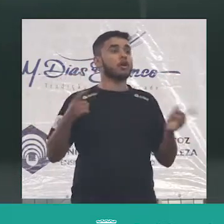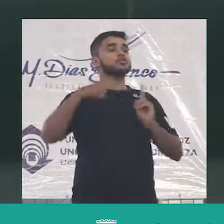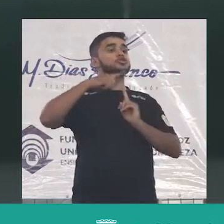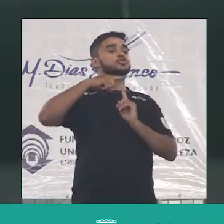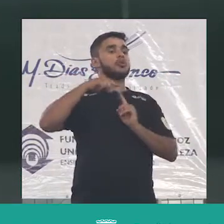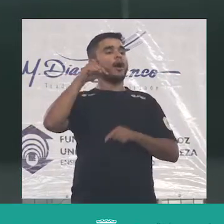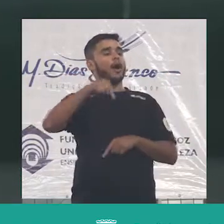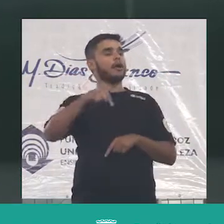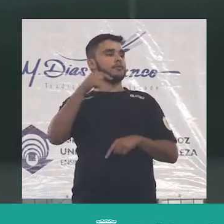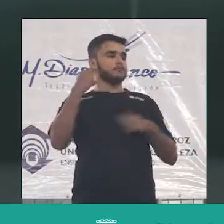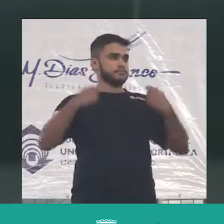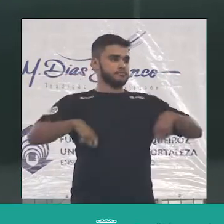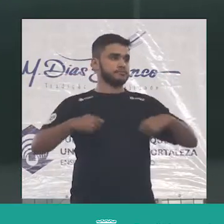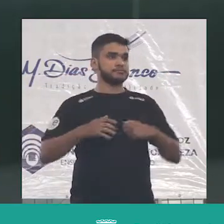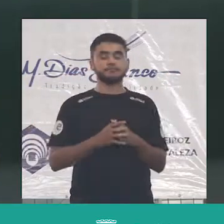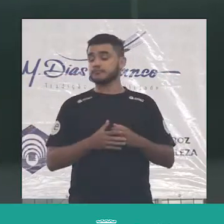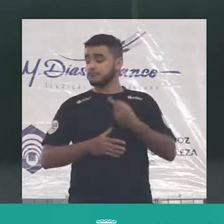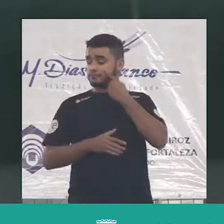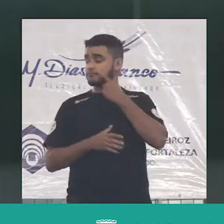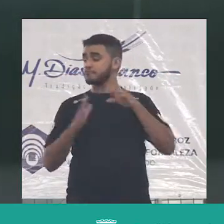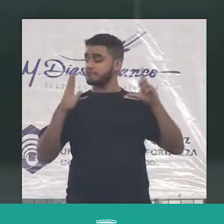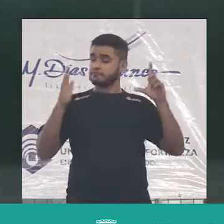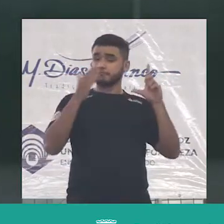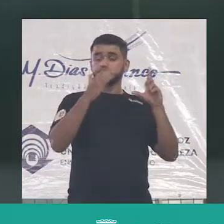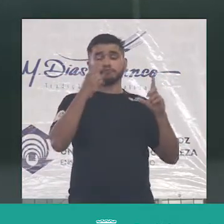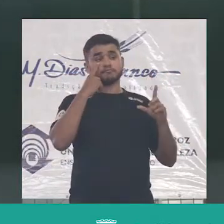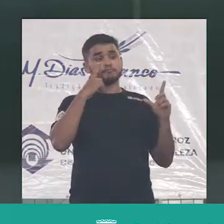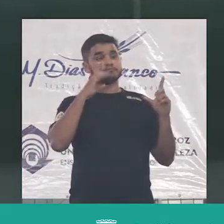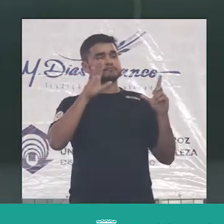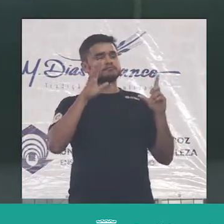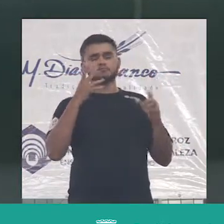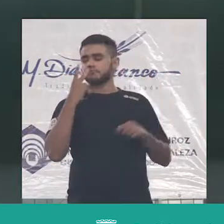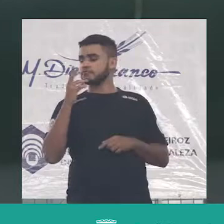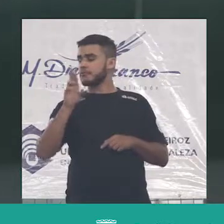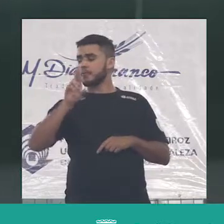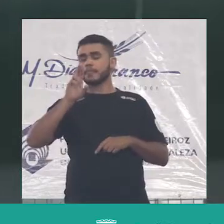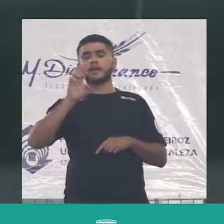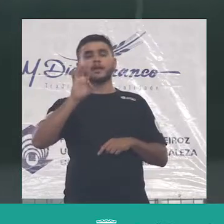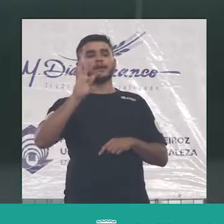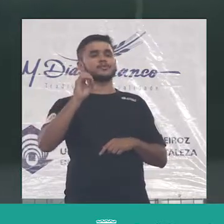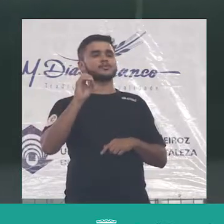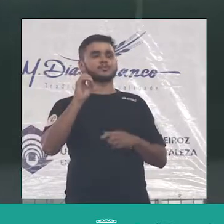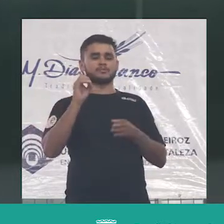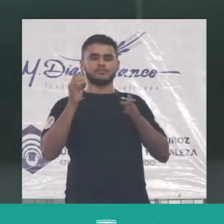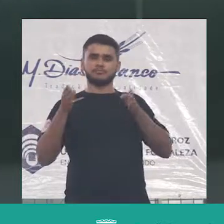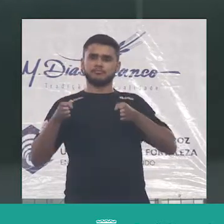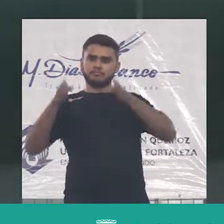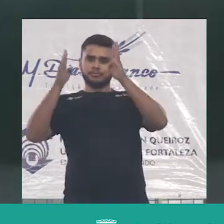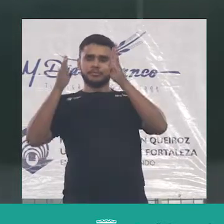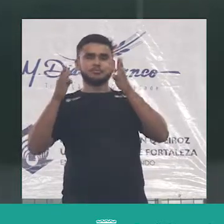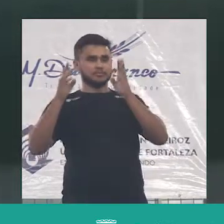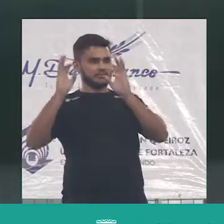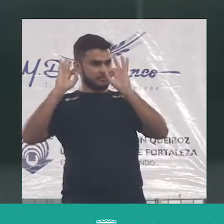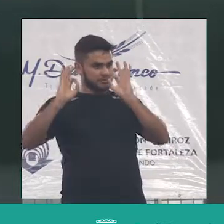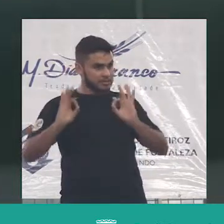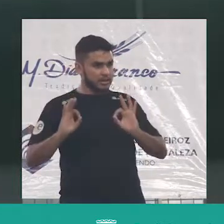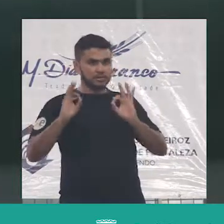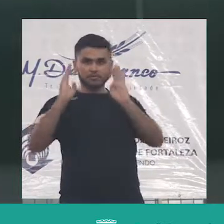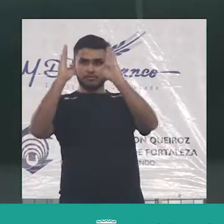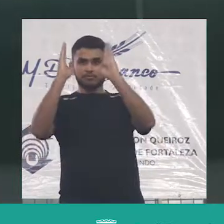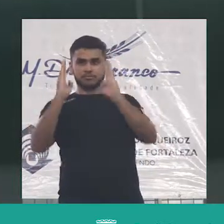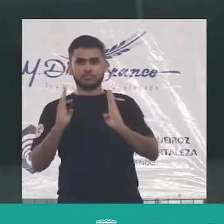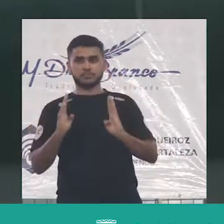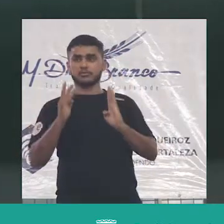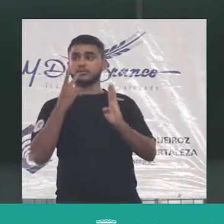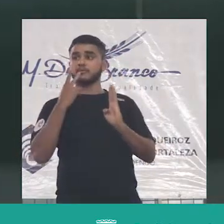eu posso ainda partir para uma outra característica. Qual é? Essas laterais, elas são paralelas, não é isso? Mas